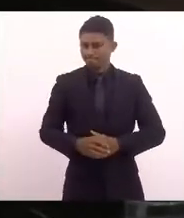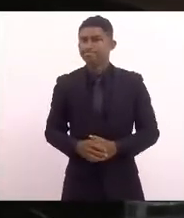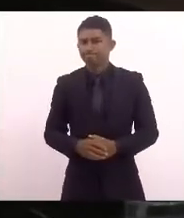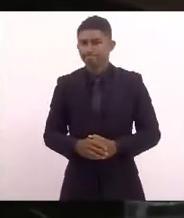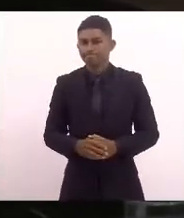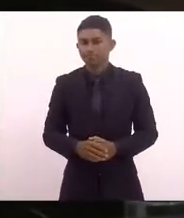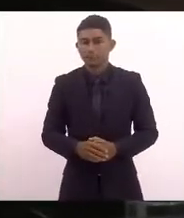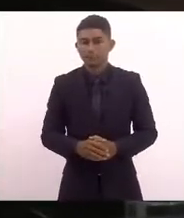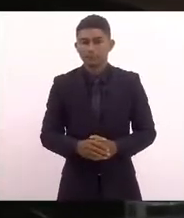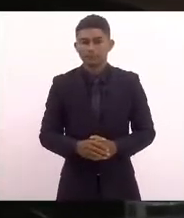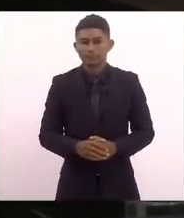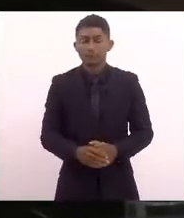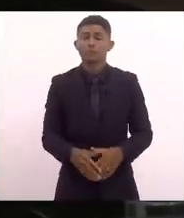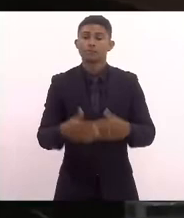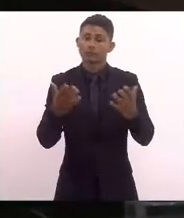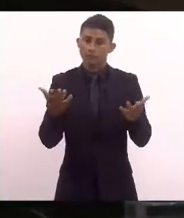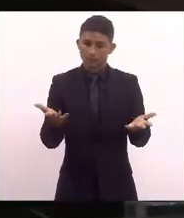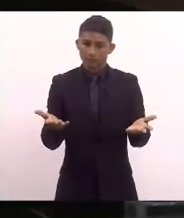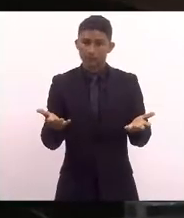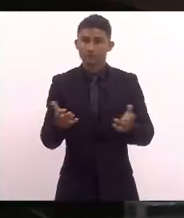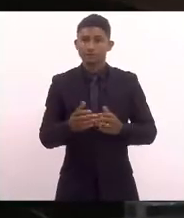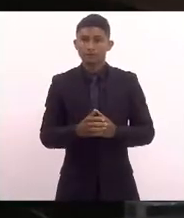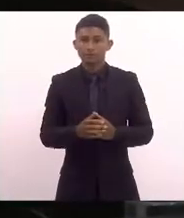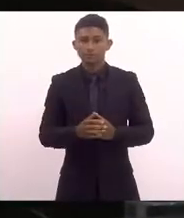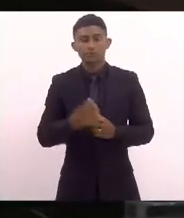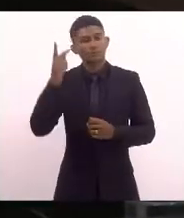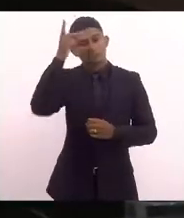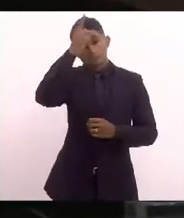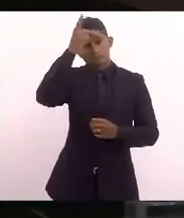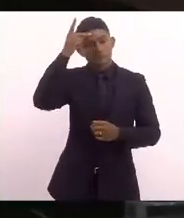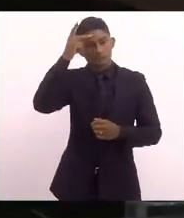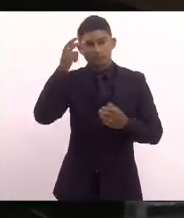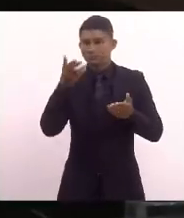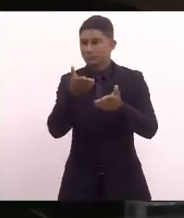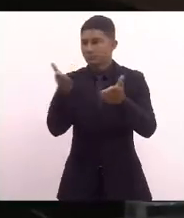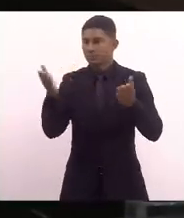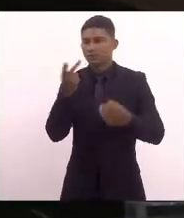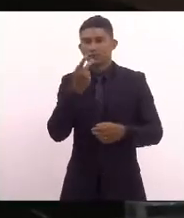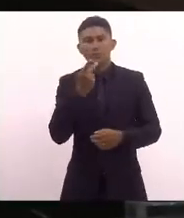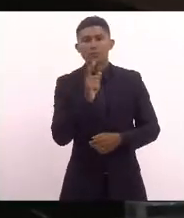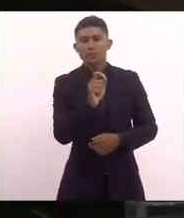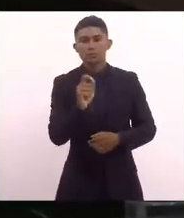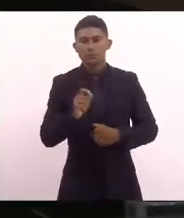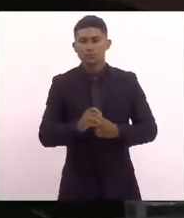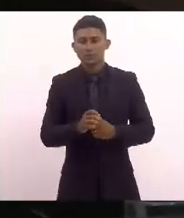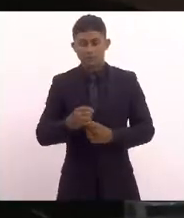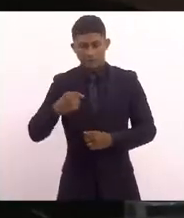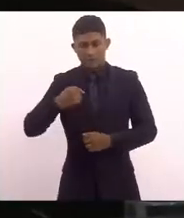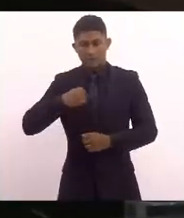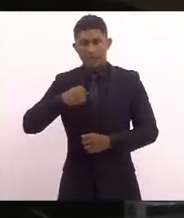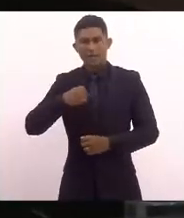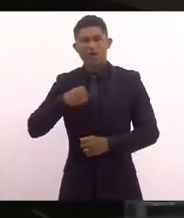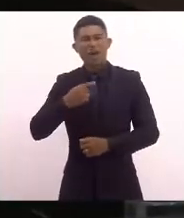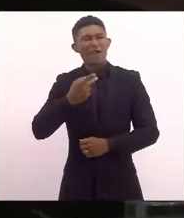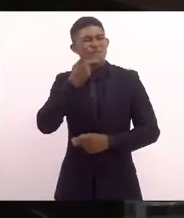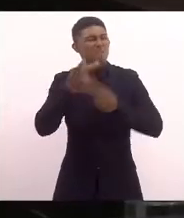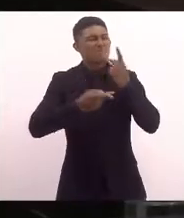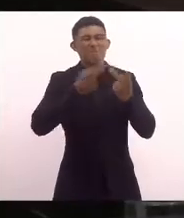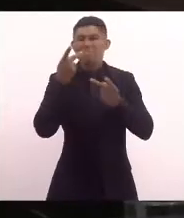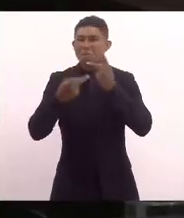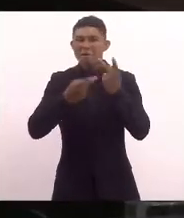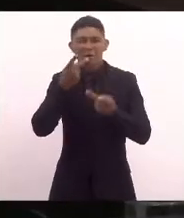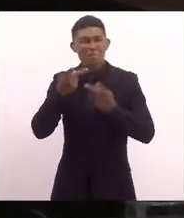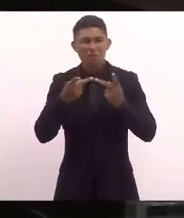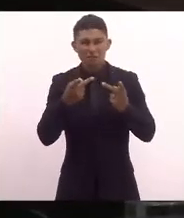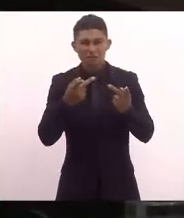queria... As pessoas... falam que eu sou muito bocão, mas